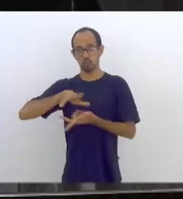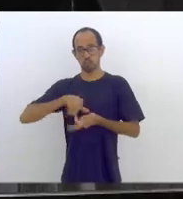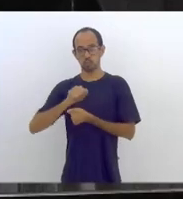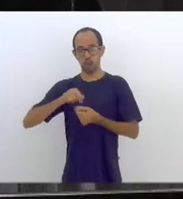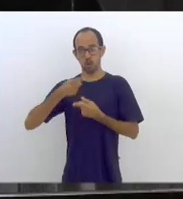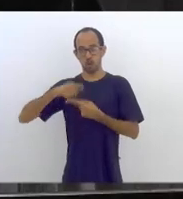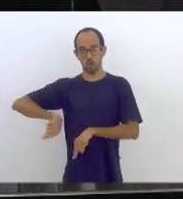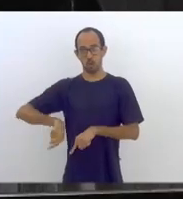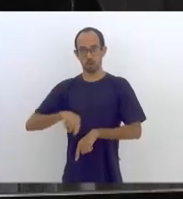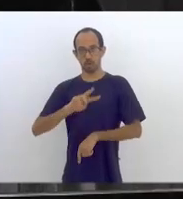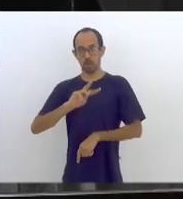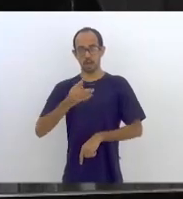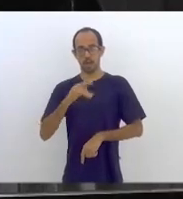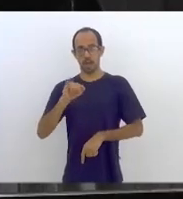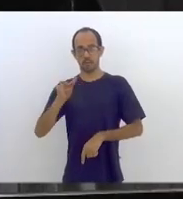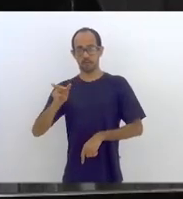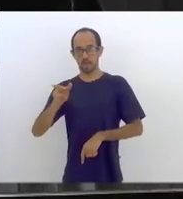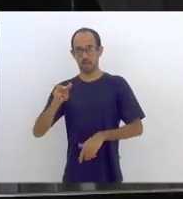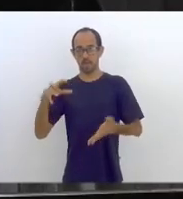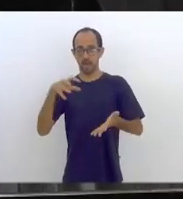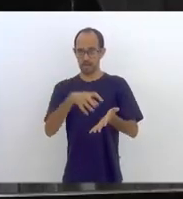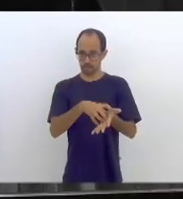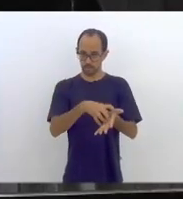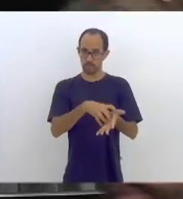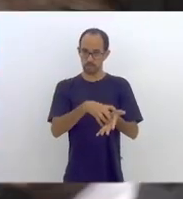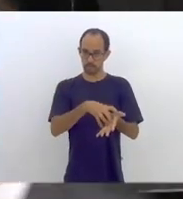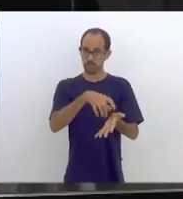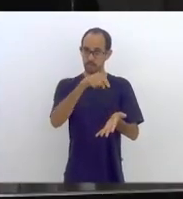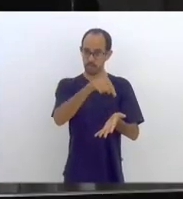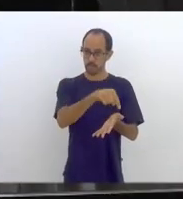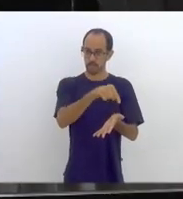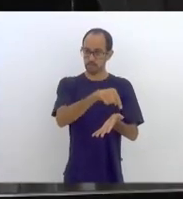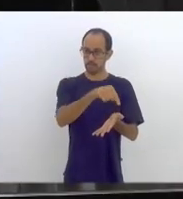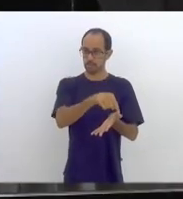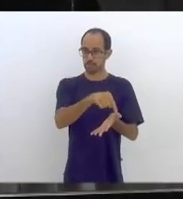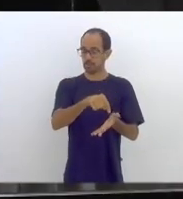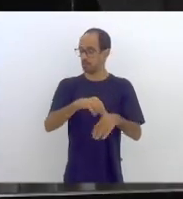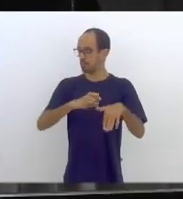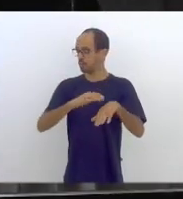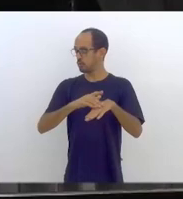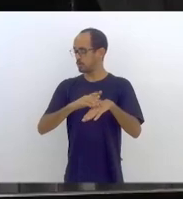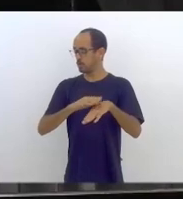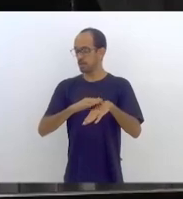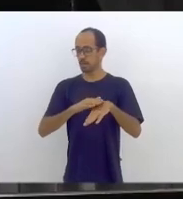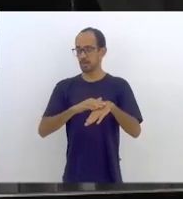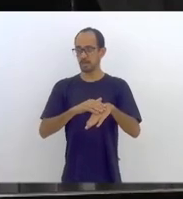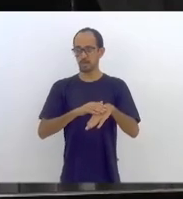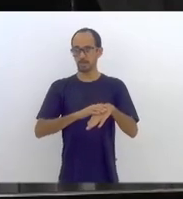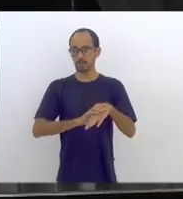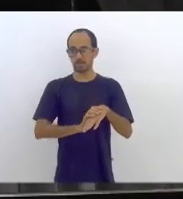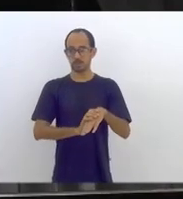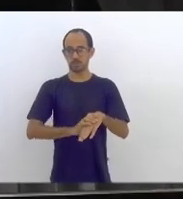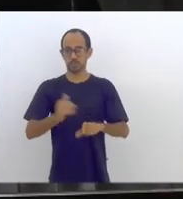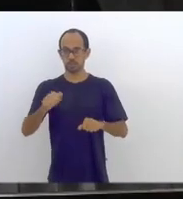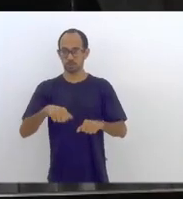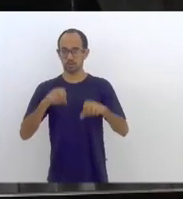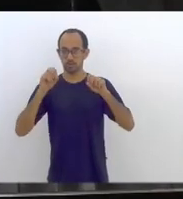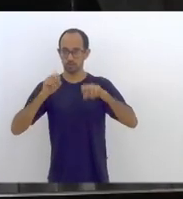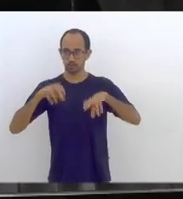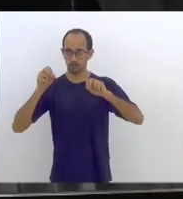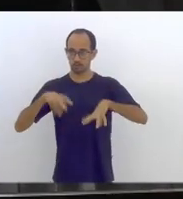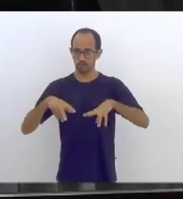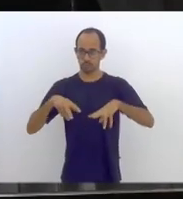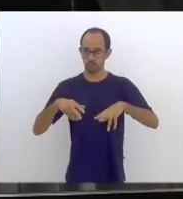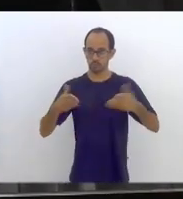ao HIV e AIDS esse que é uma doença um vírus que ainda hoje